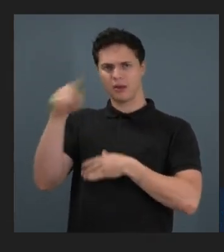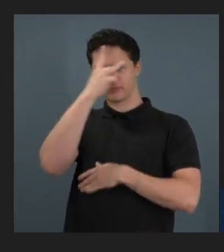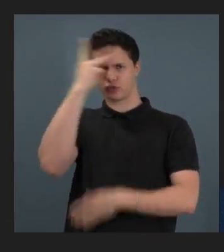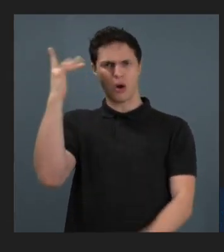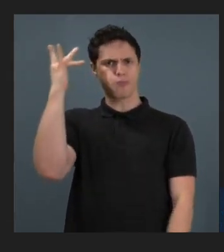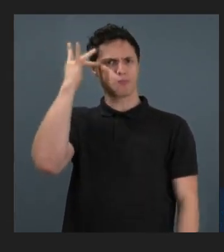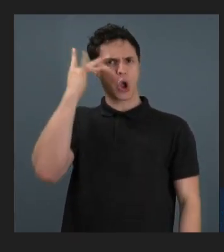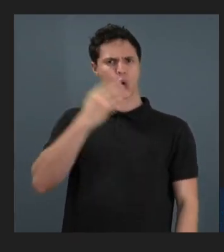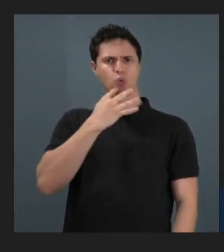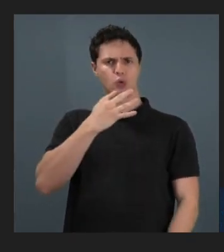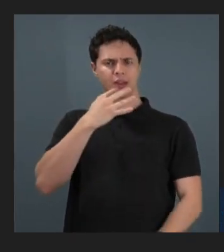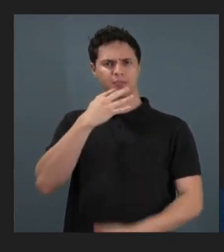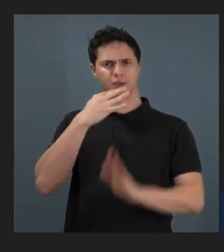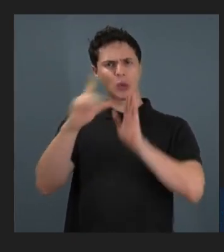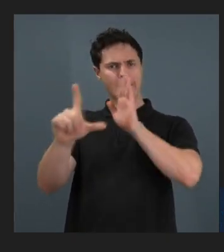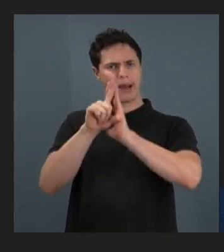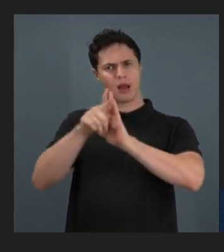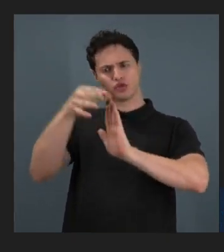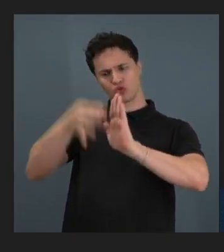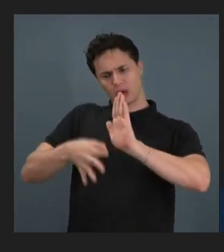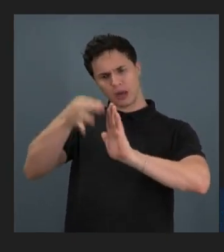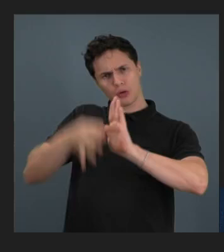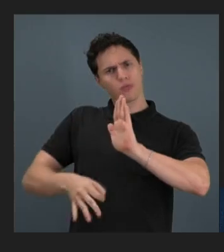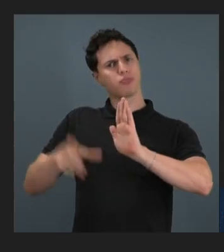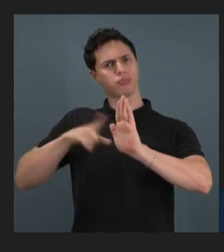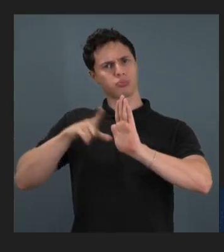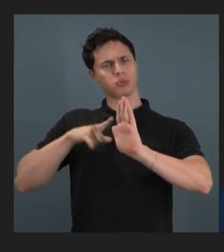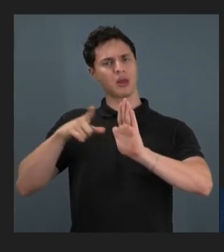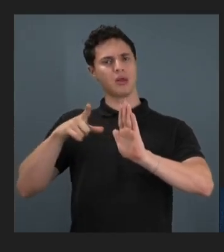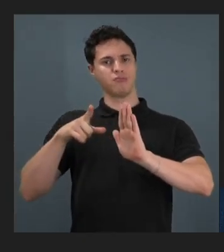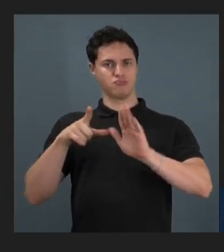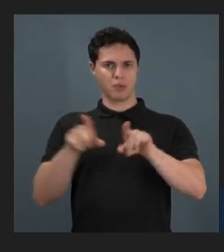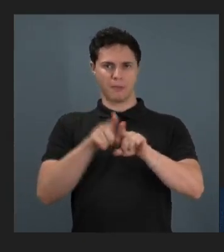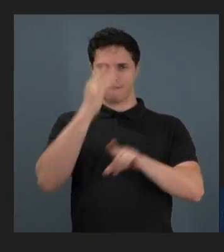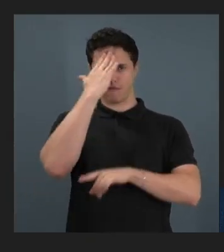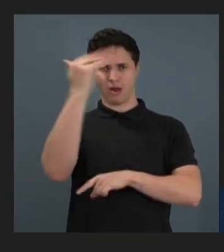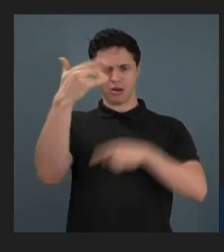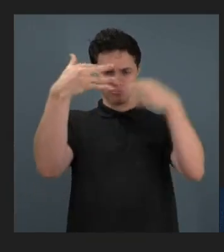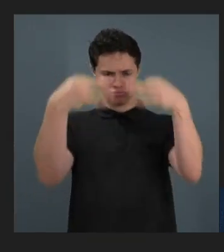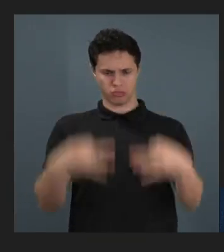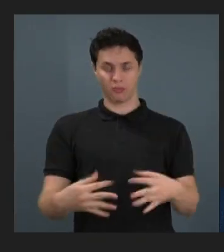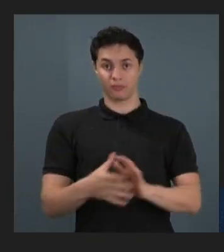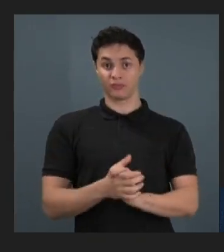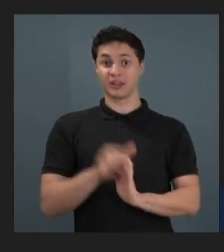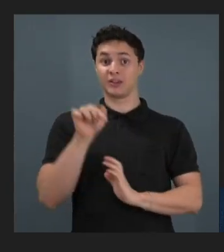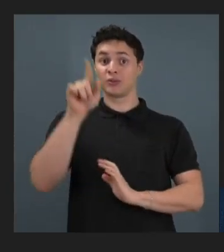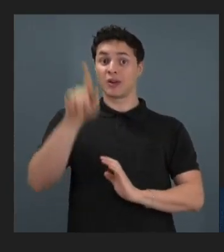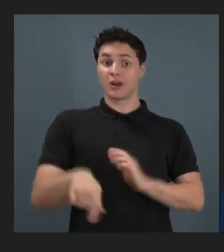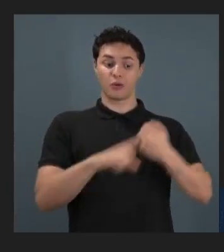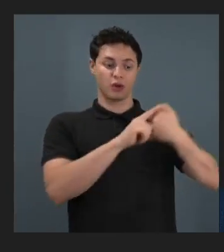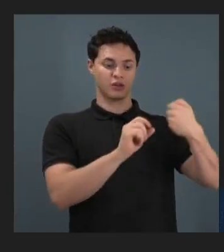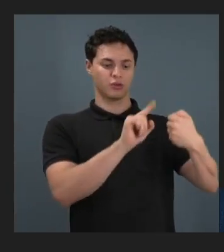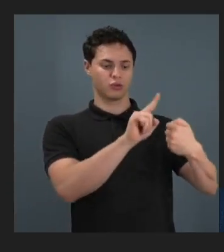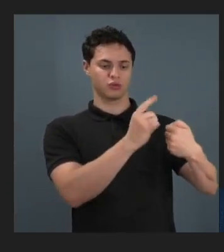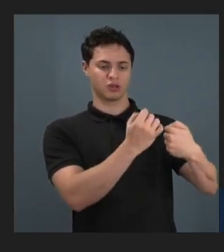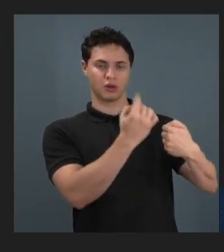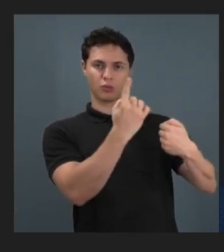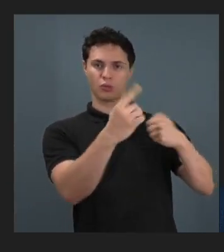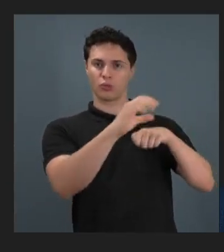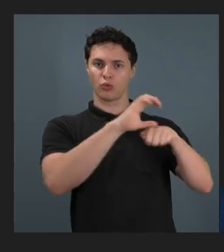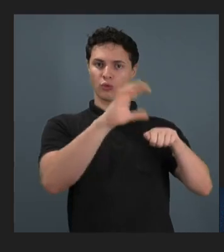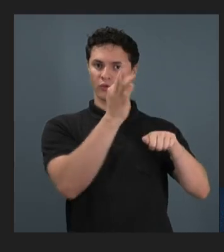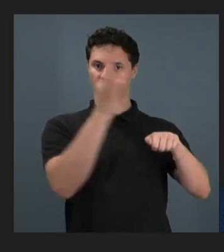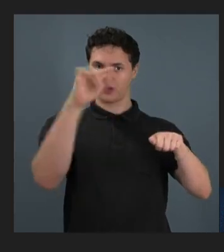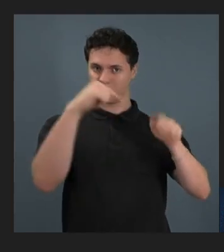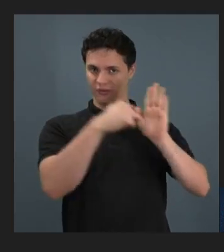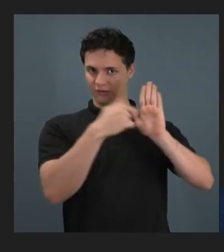saber jurídico e reputação ilibada. Essa é a definição dada pelo artigo 101 da Constituição, que